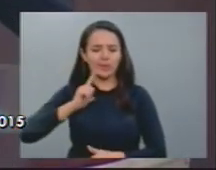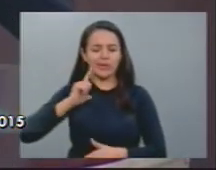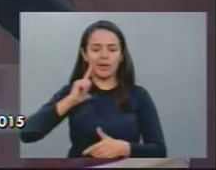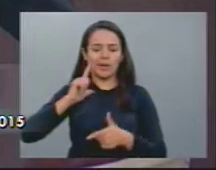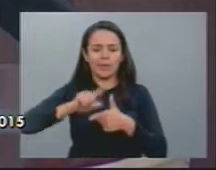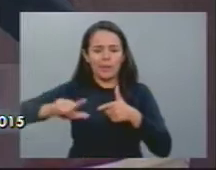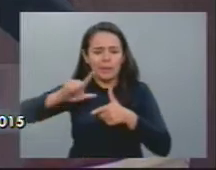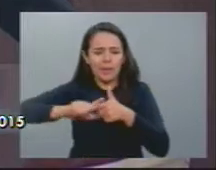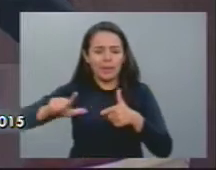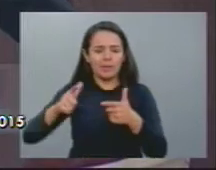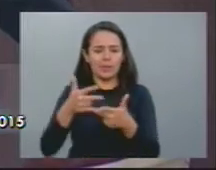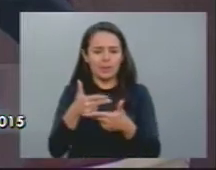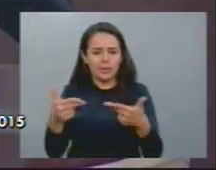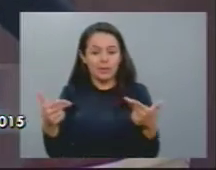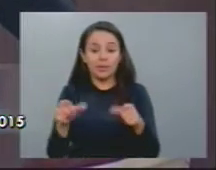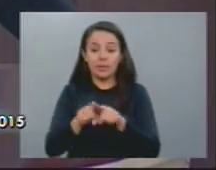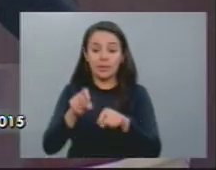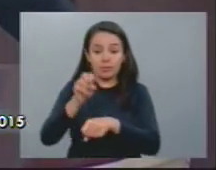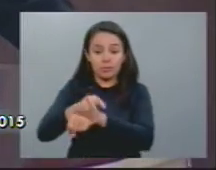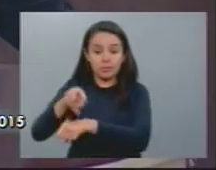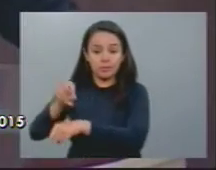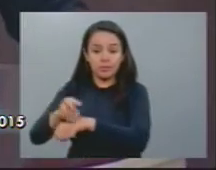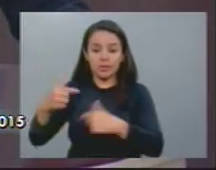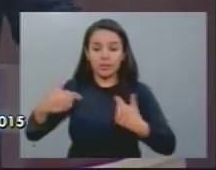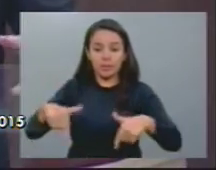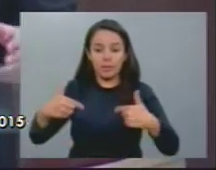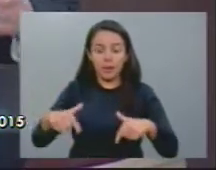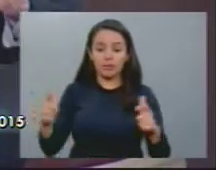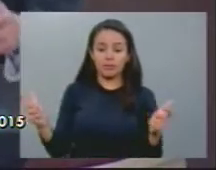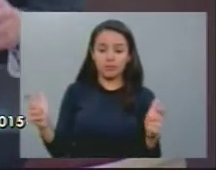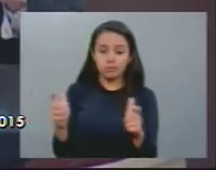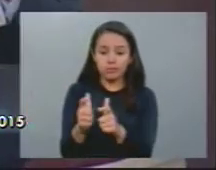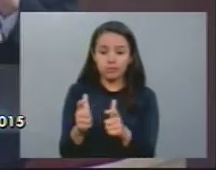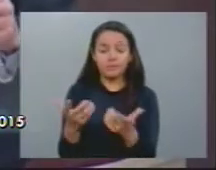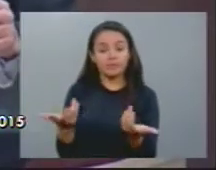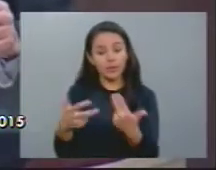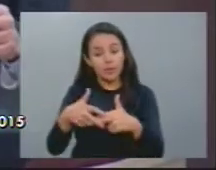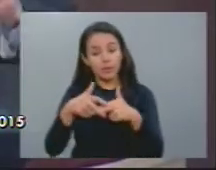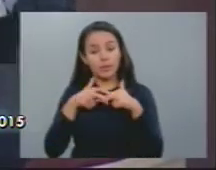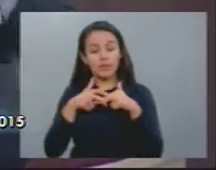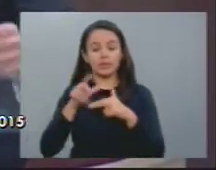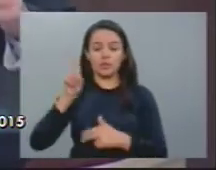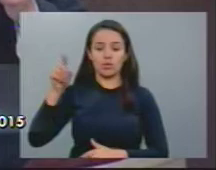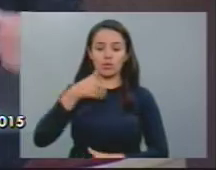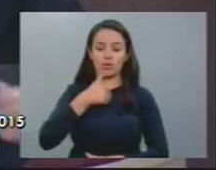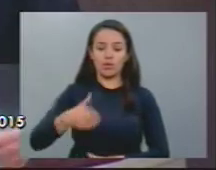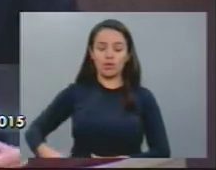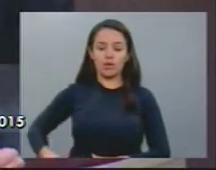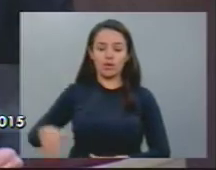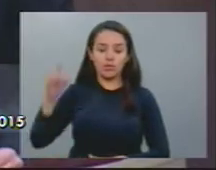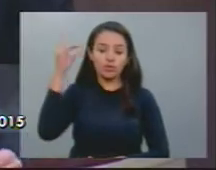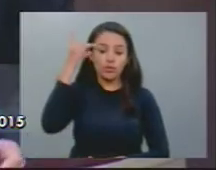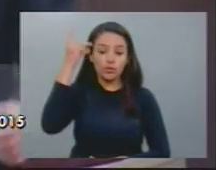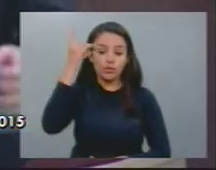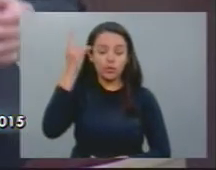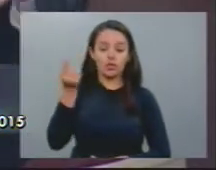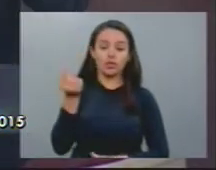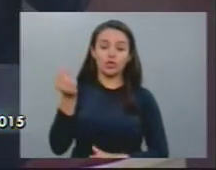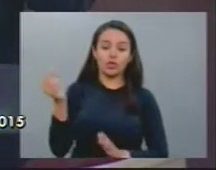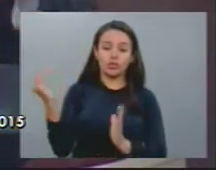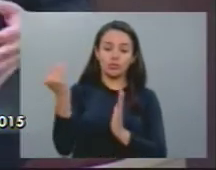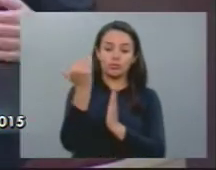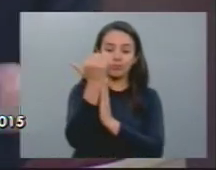grande capacidade de geração de empregos. Portanto, um ajuste fiscal para os mais pobres. Portanto,